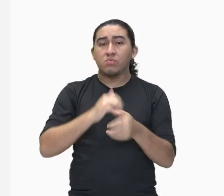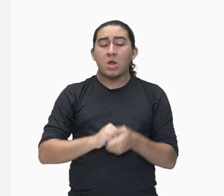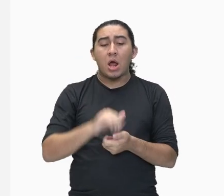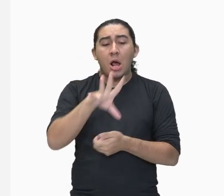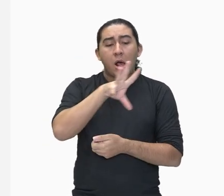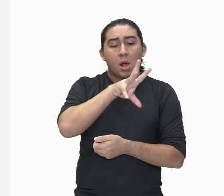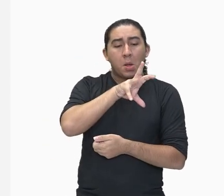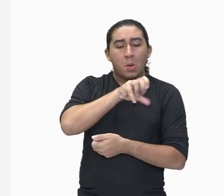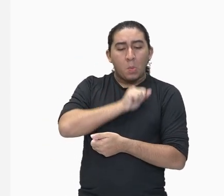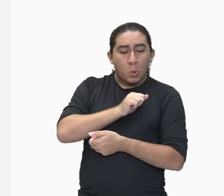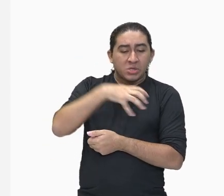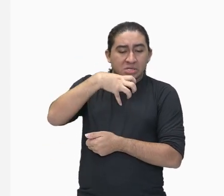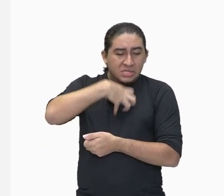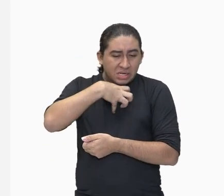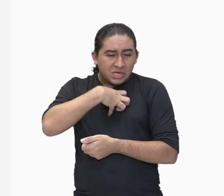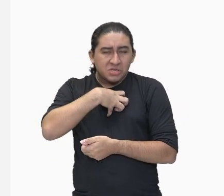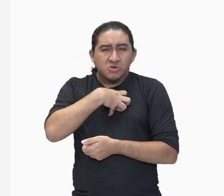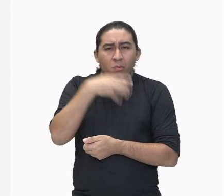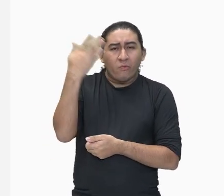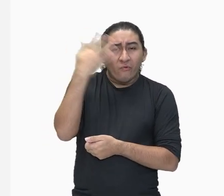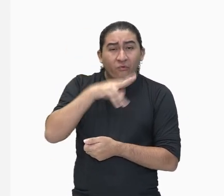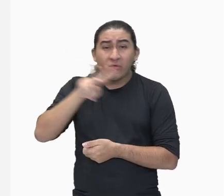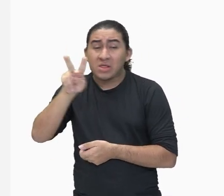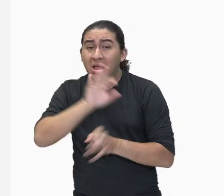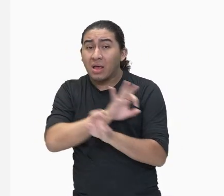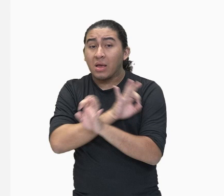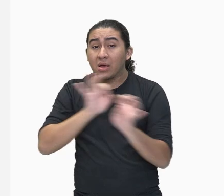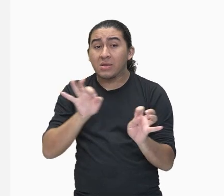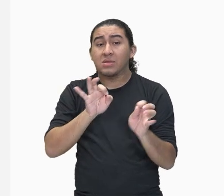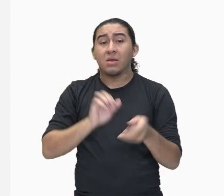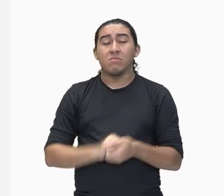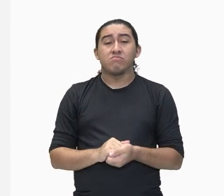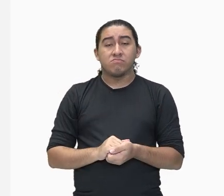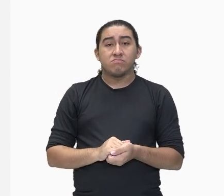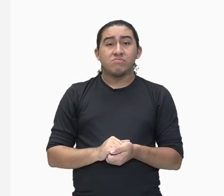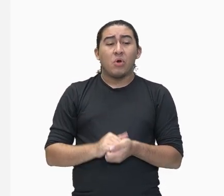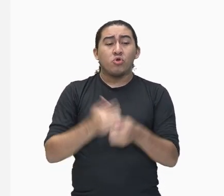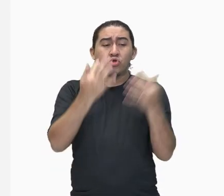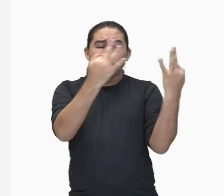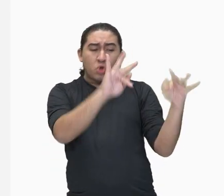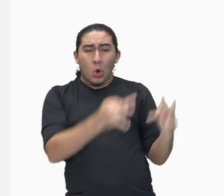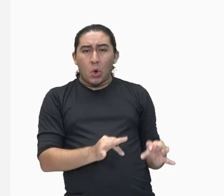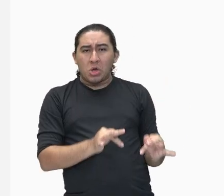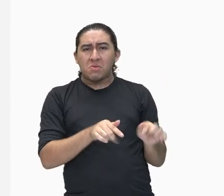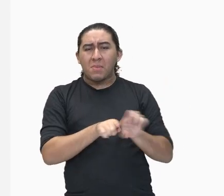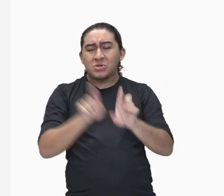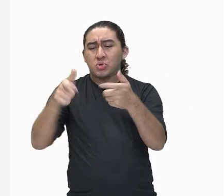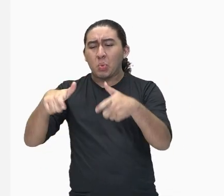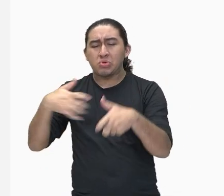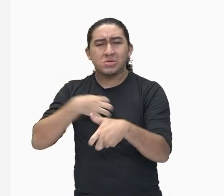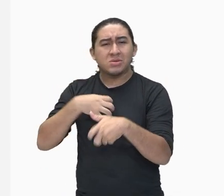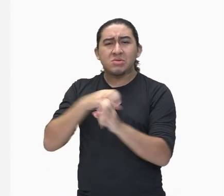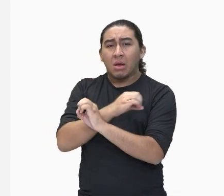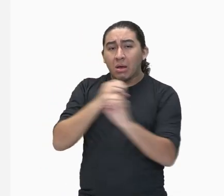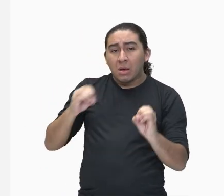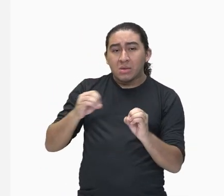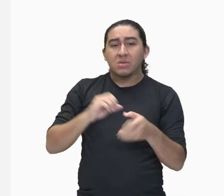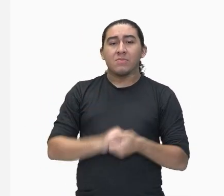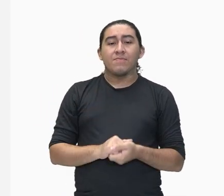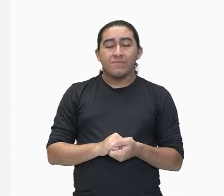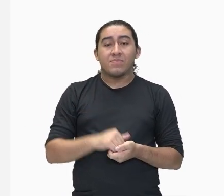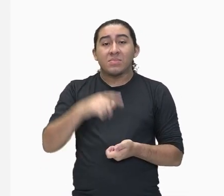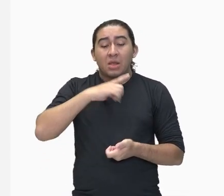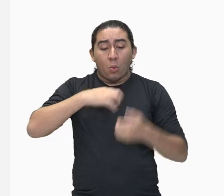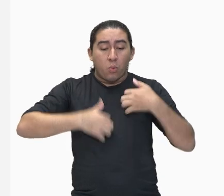se ver. É ferida que dói e não se sente. É um contentamento descontente. É dor que